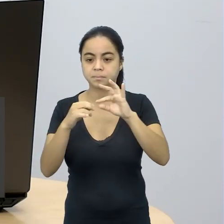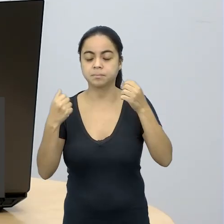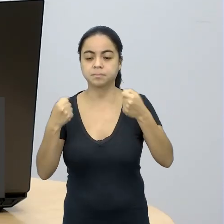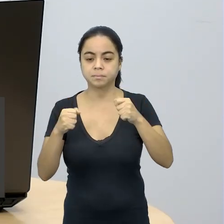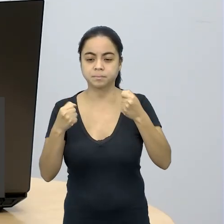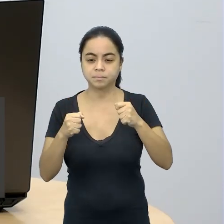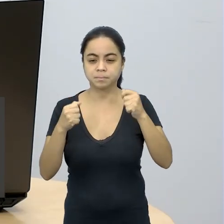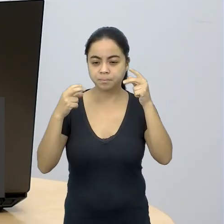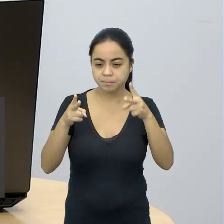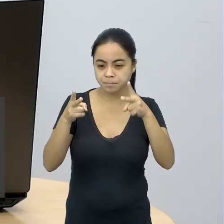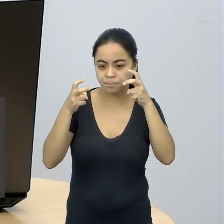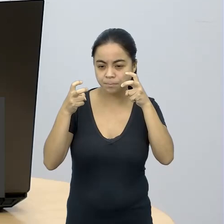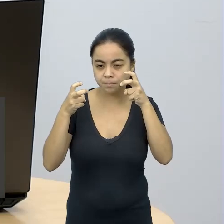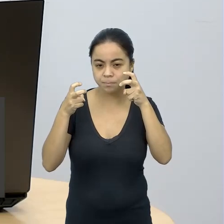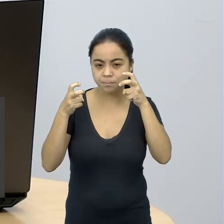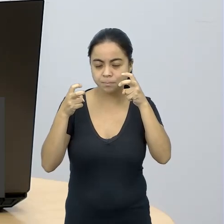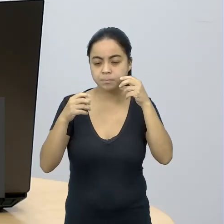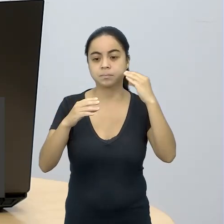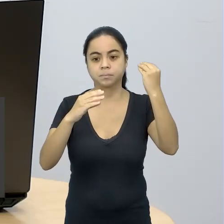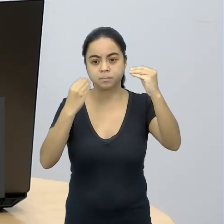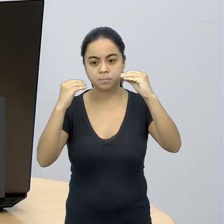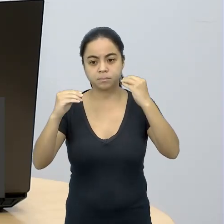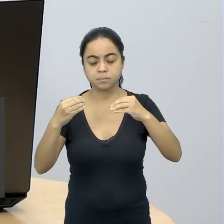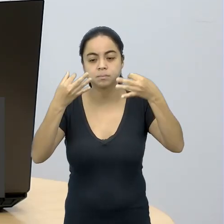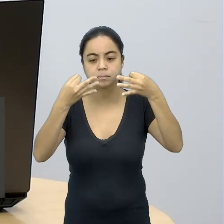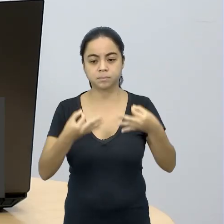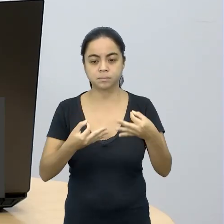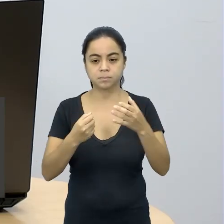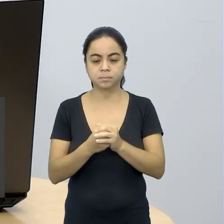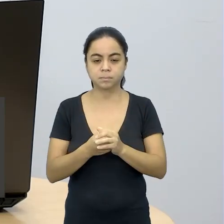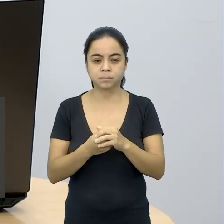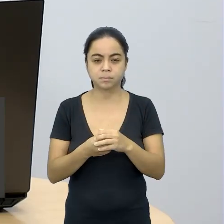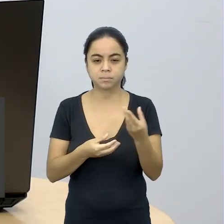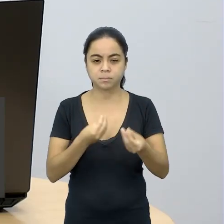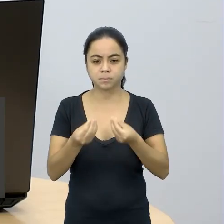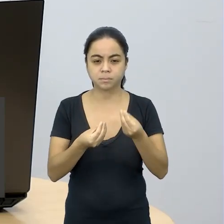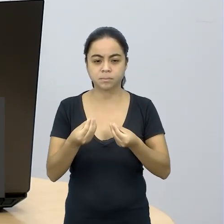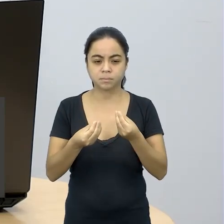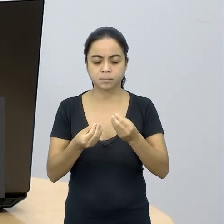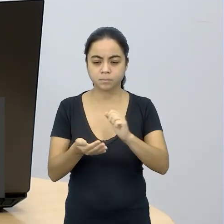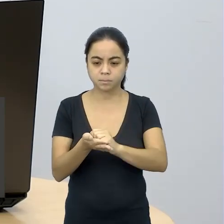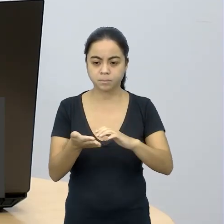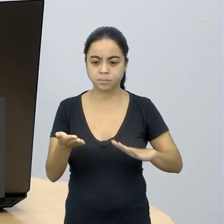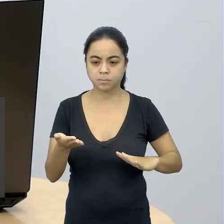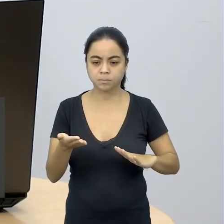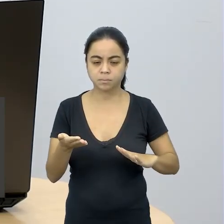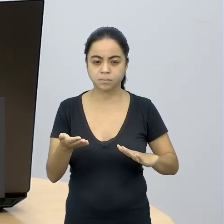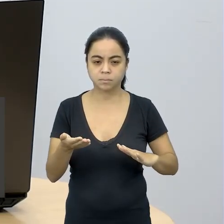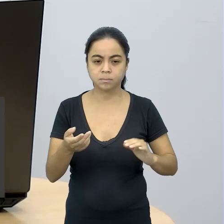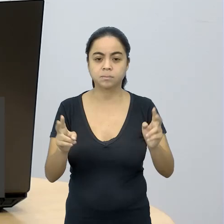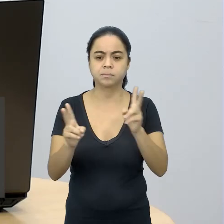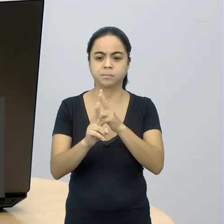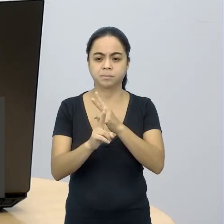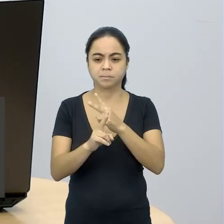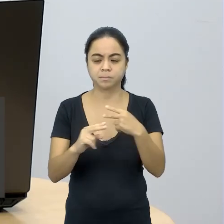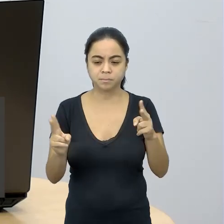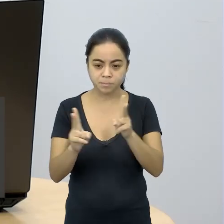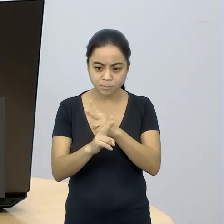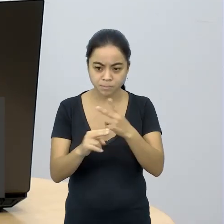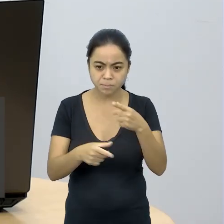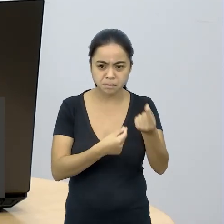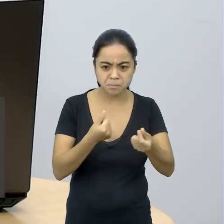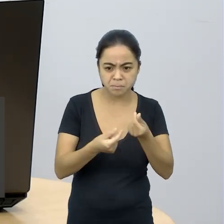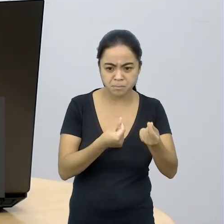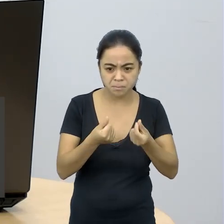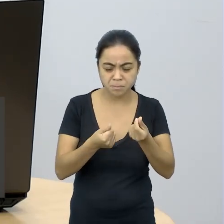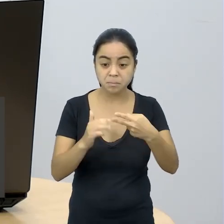realmente enxergar o que colocar, onde colocar? Como ele vai falar essa atividade de vendaval, de dinheiro, de